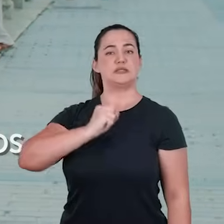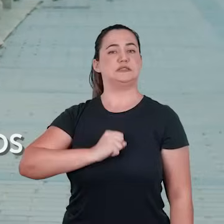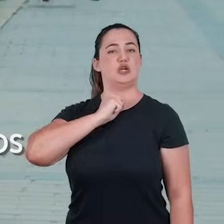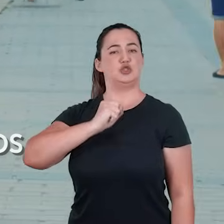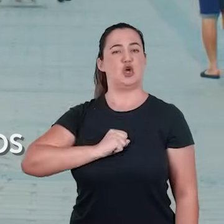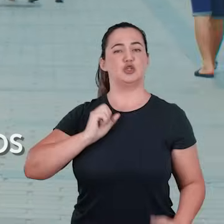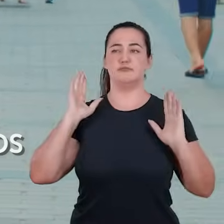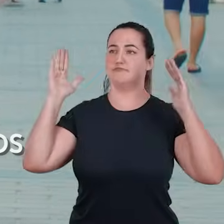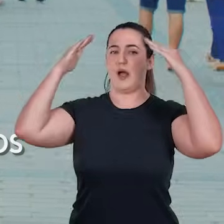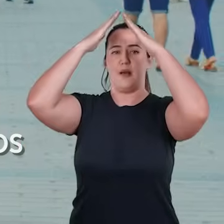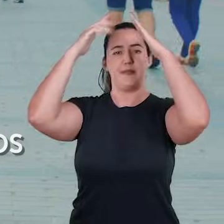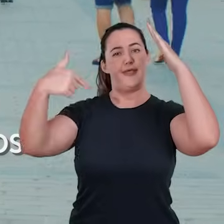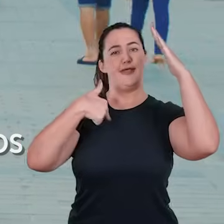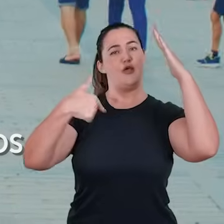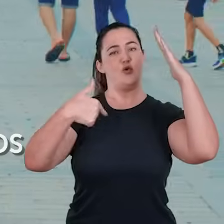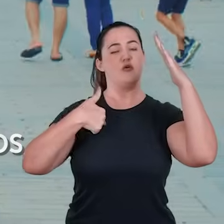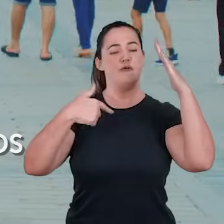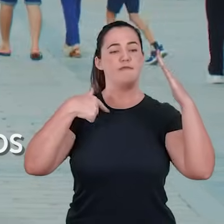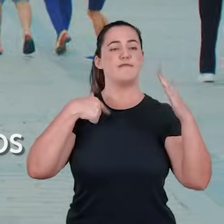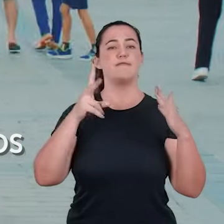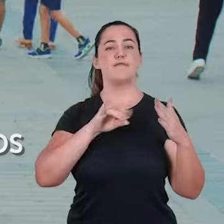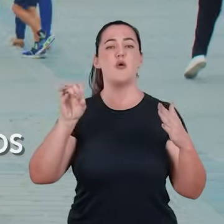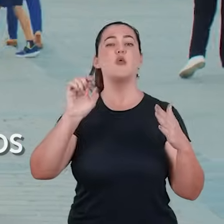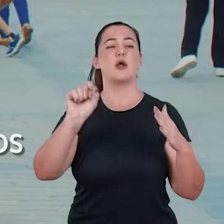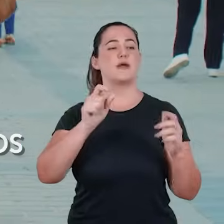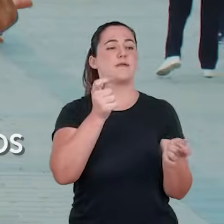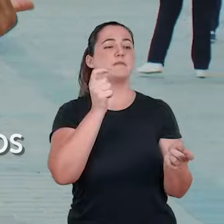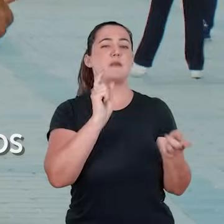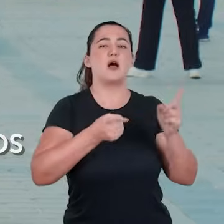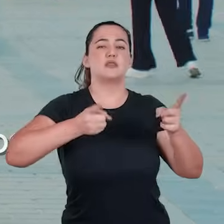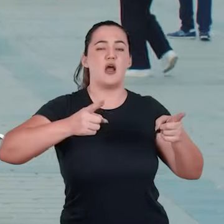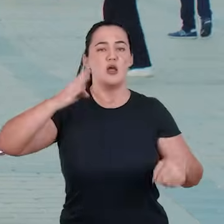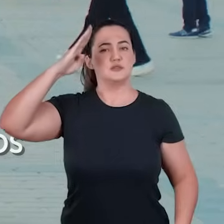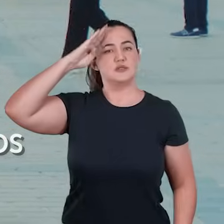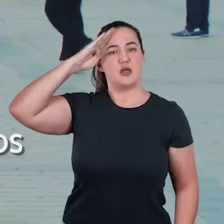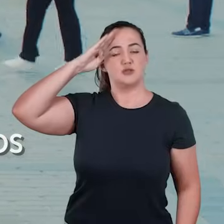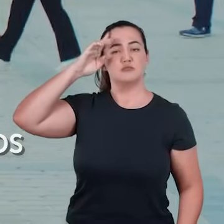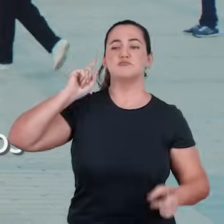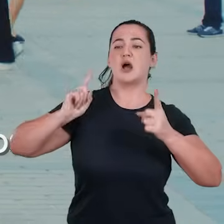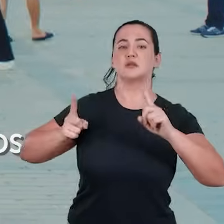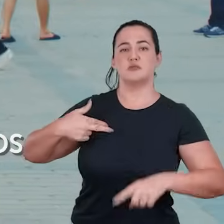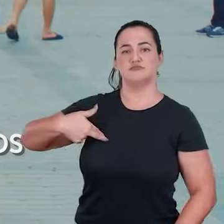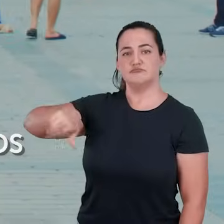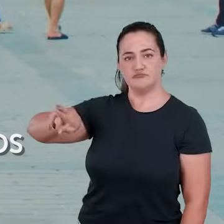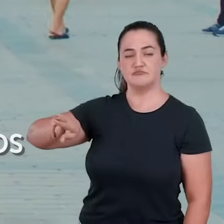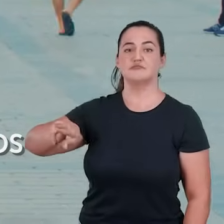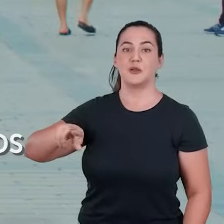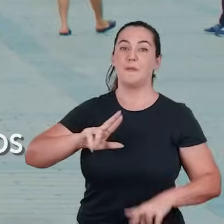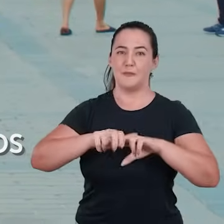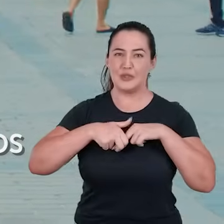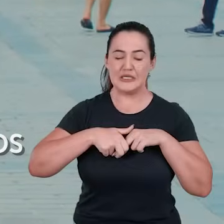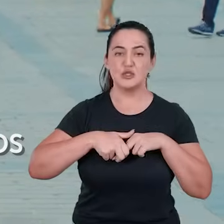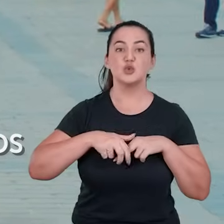ganharia a confiança do exército para si. Você se lembra, nós já explicamos no programa anterior como Constantino, fazendo essa